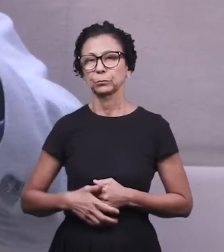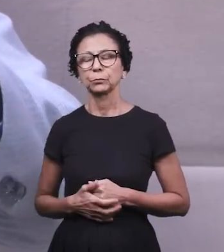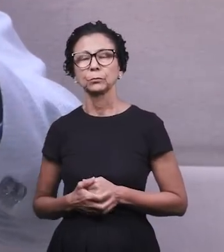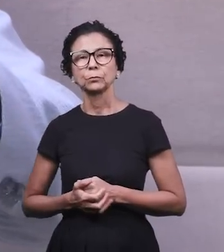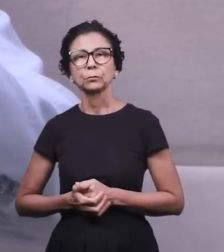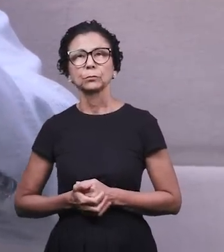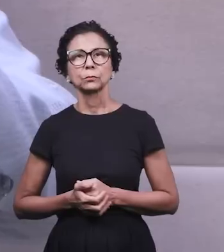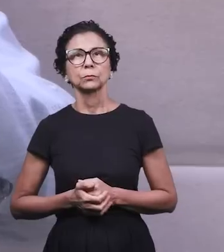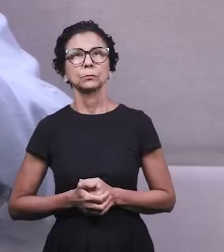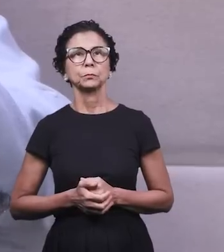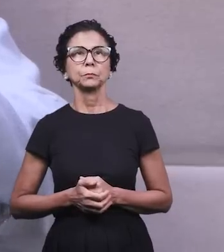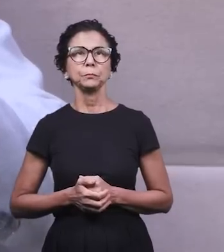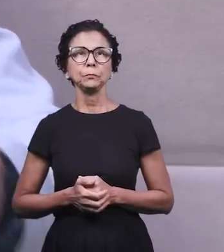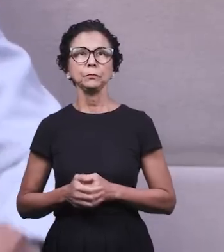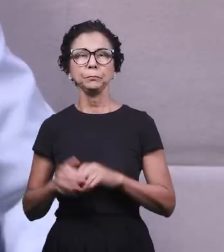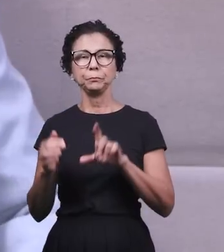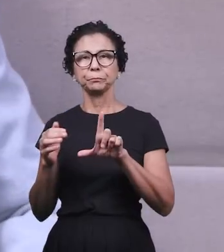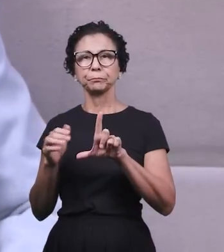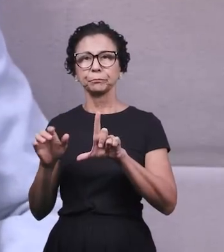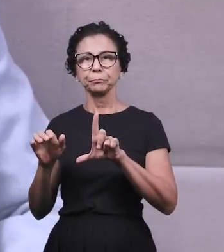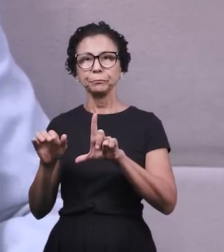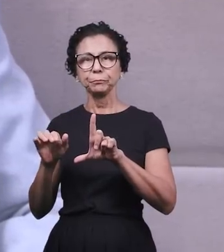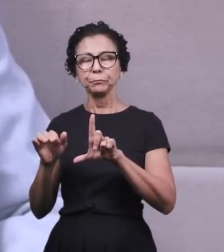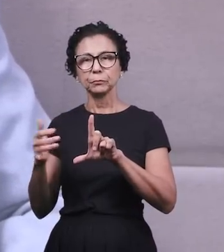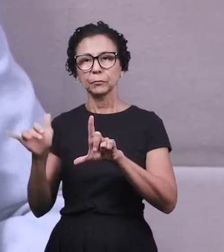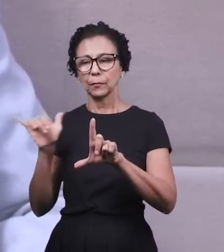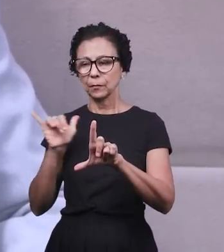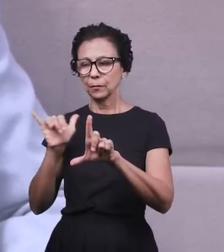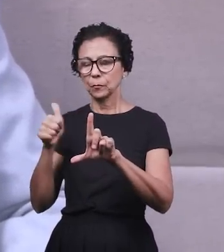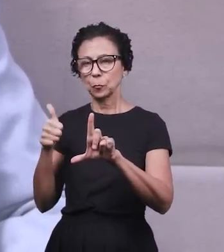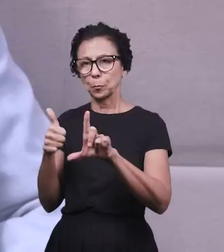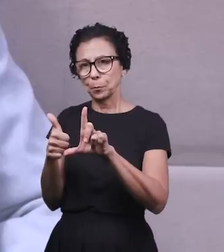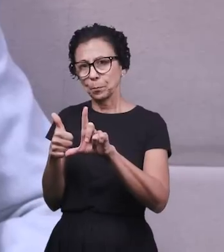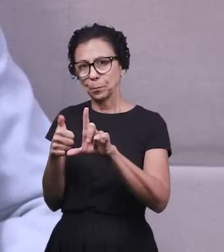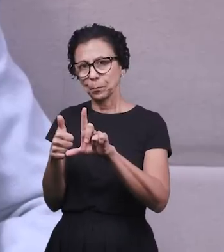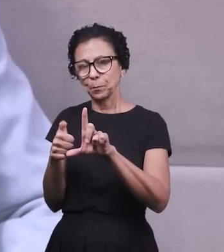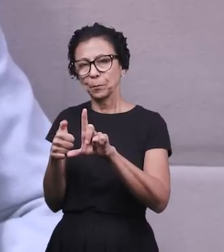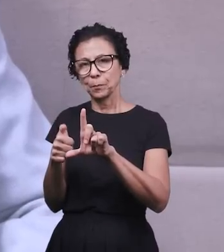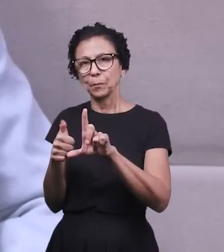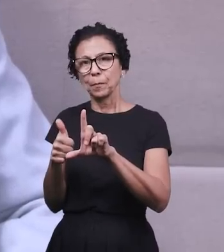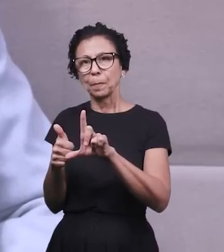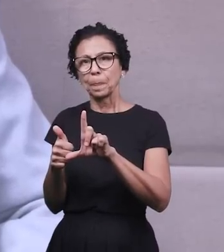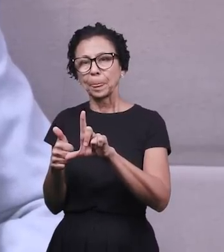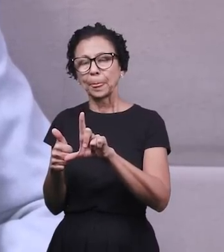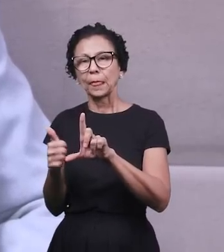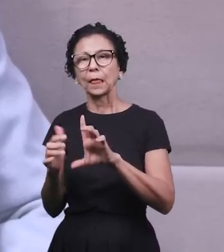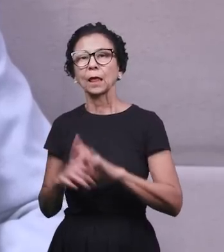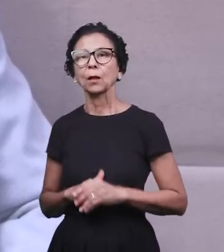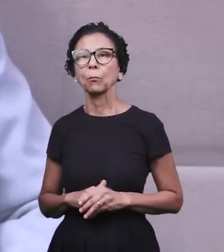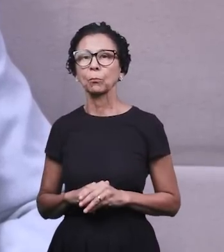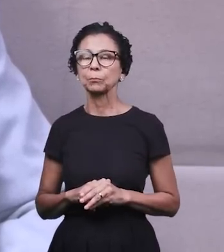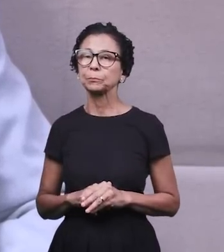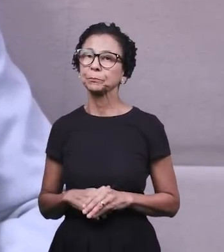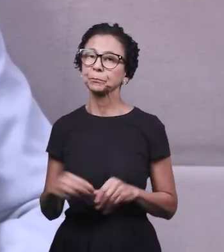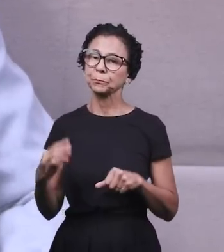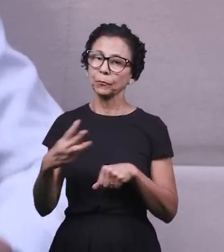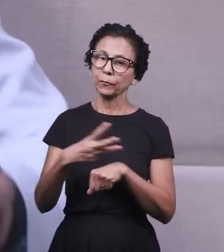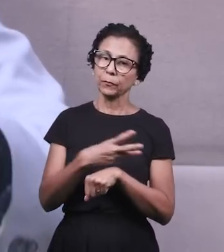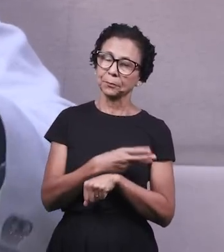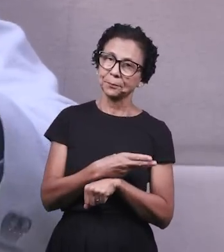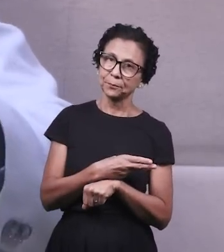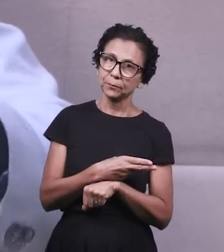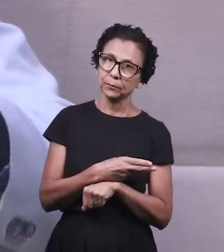Você abrindo a câmera do seu celular, apontando para este QR Code, você será direcionado para um